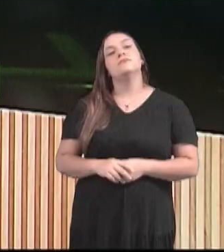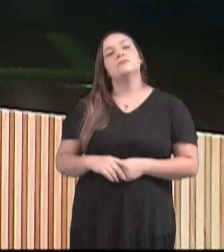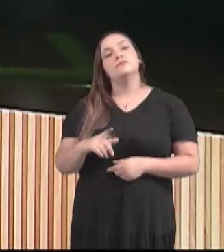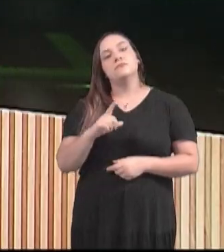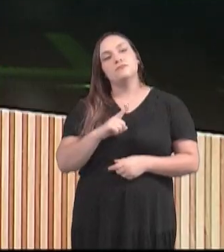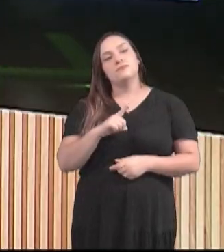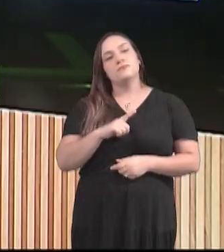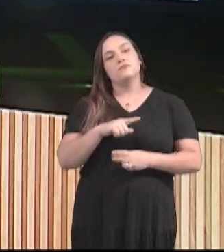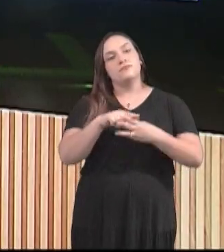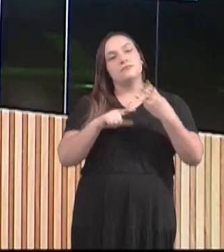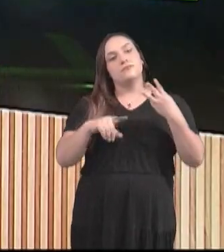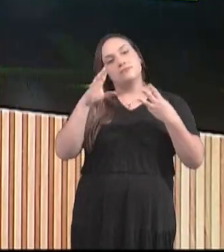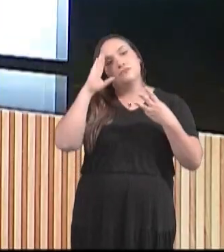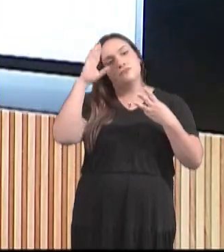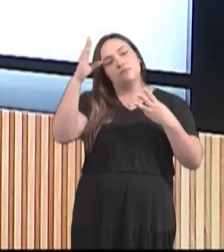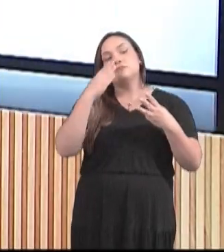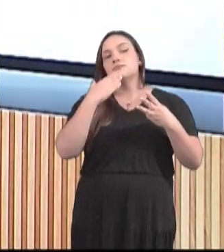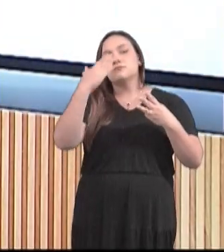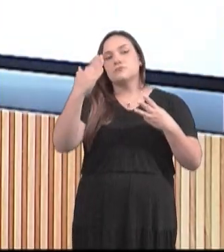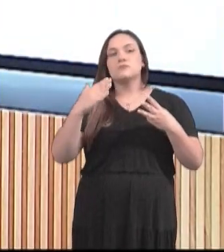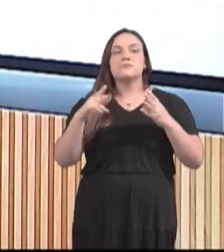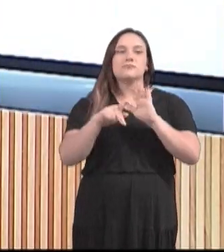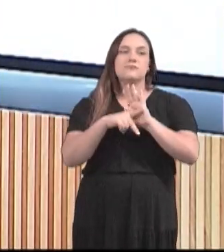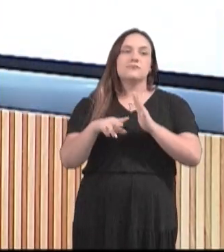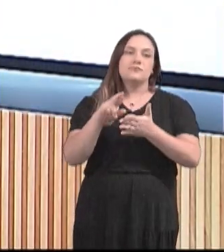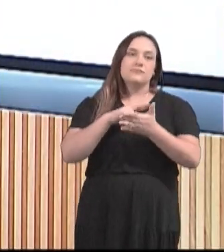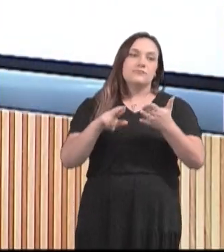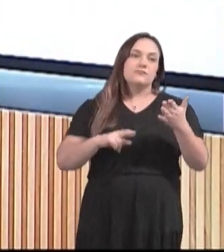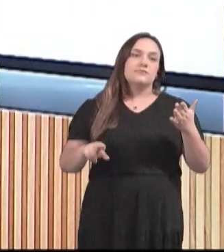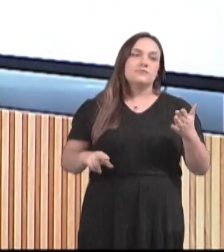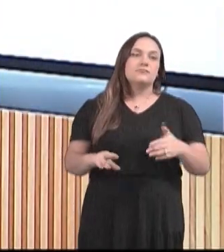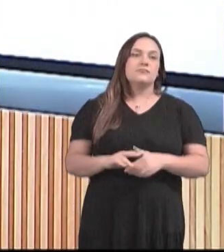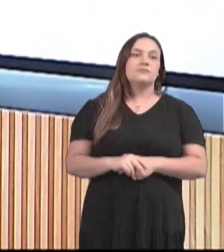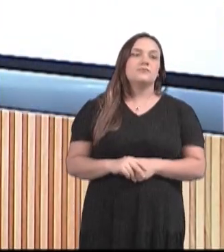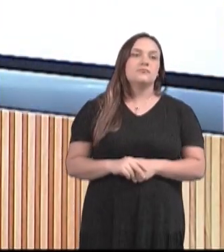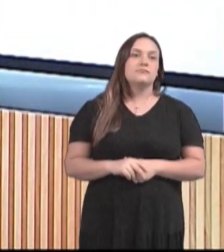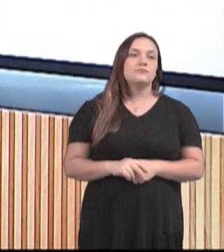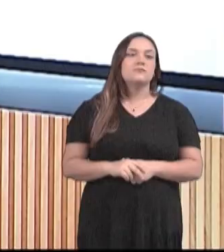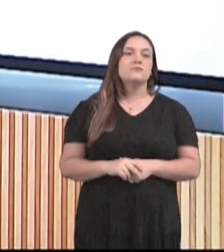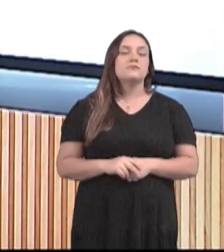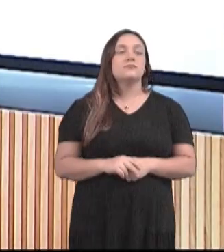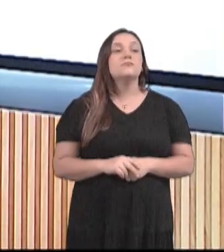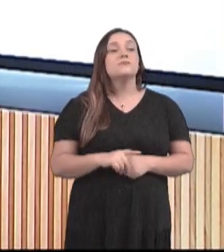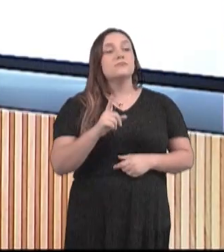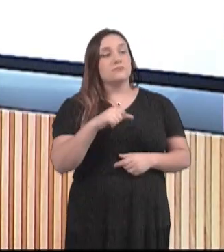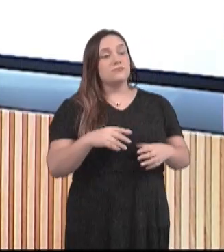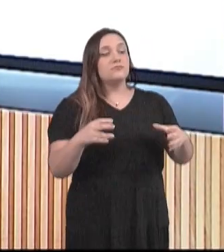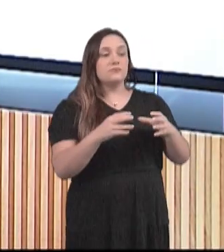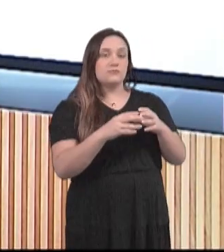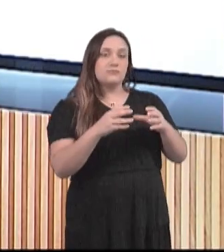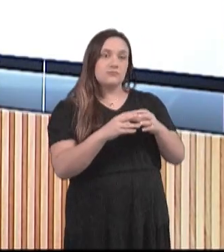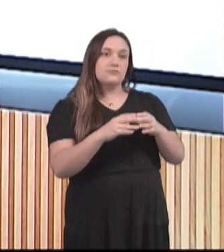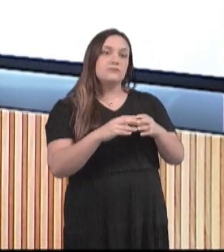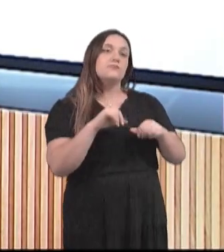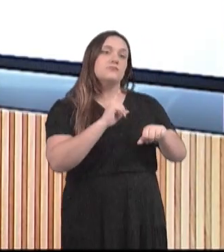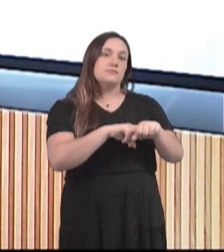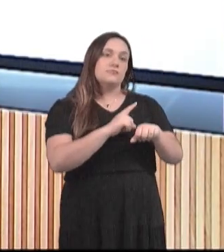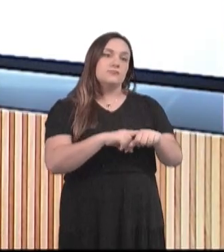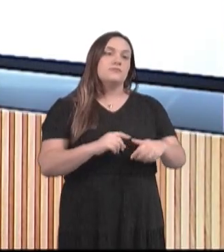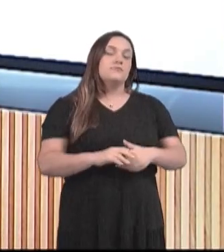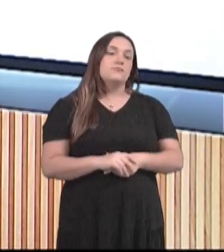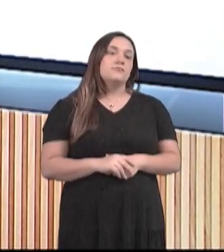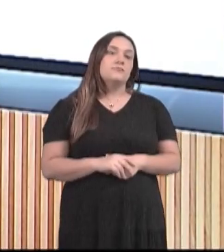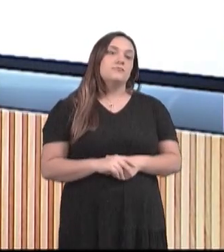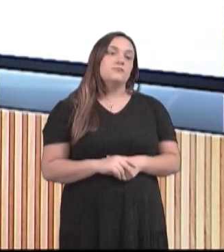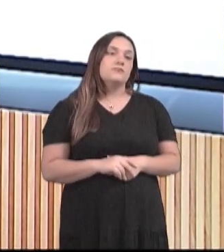os 3 principais pedidos do relatório da comissão temporária que acompanha a concessão da BR-163, olha